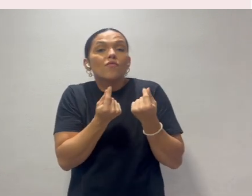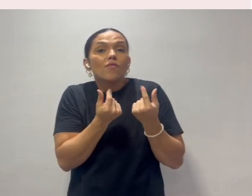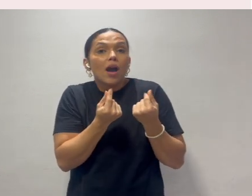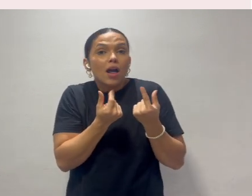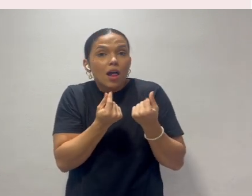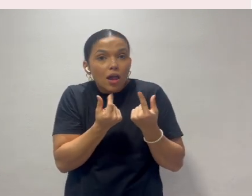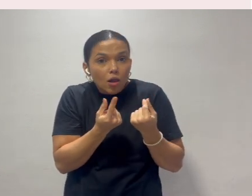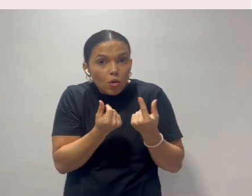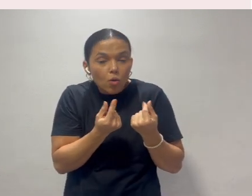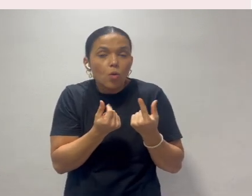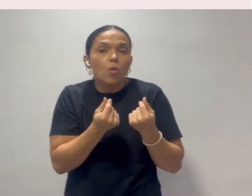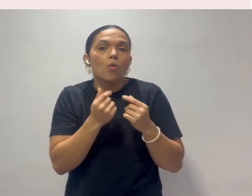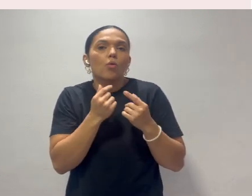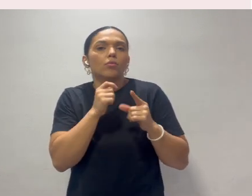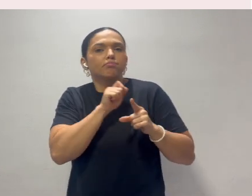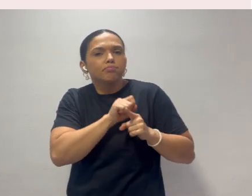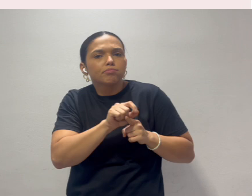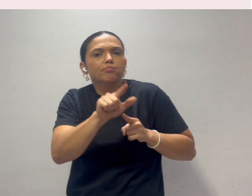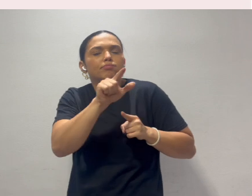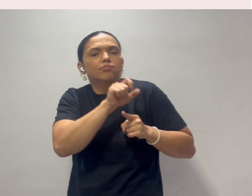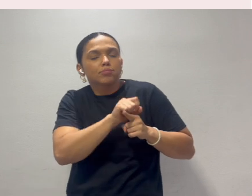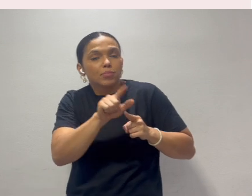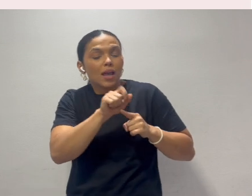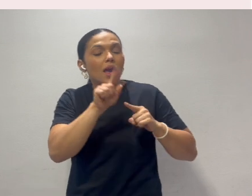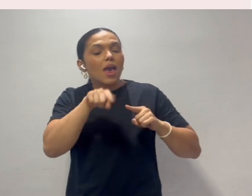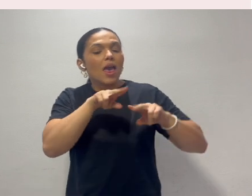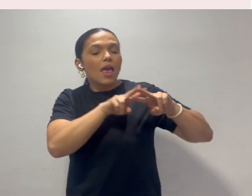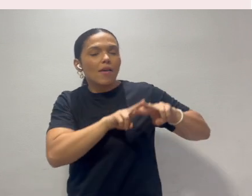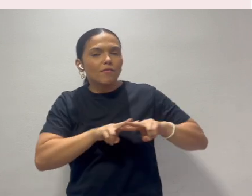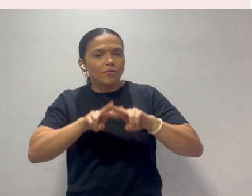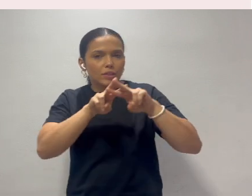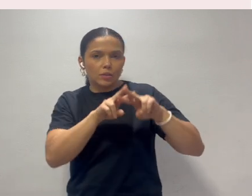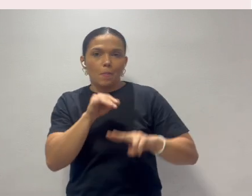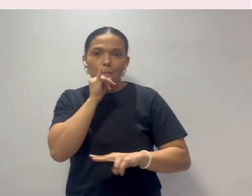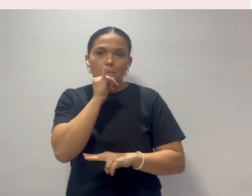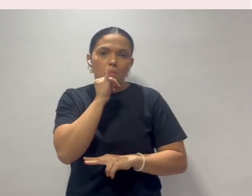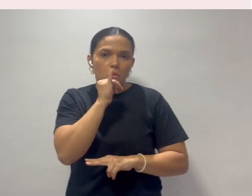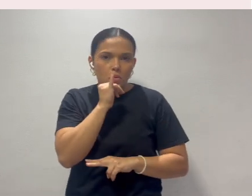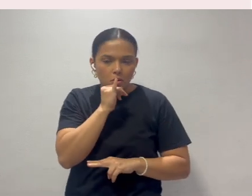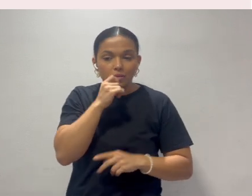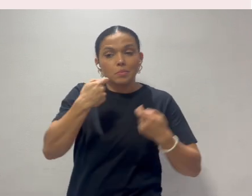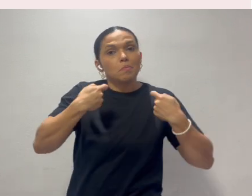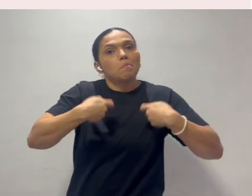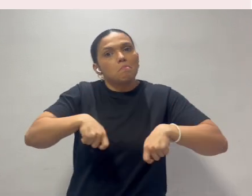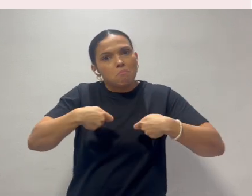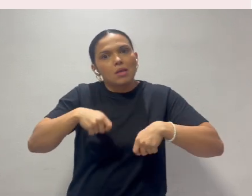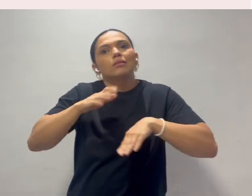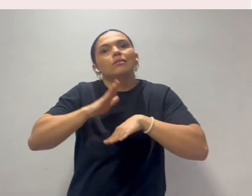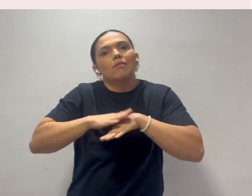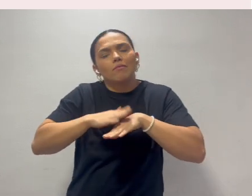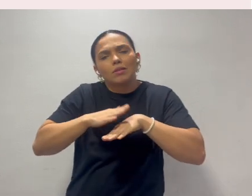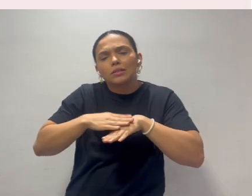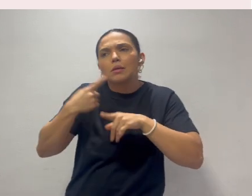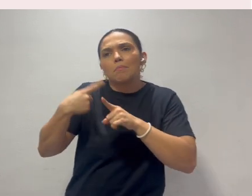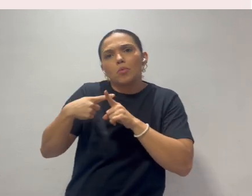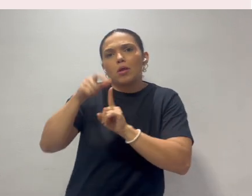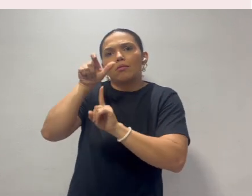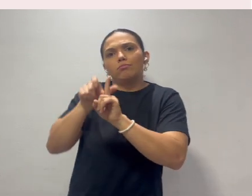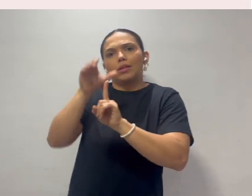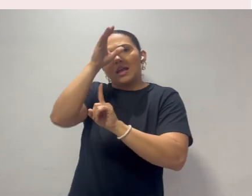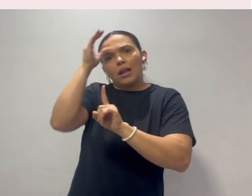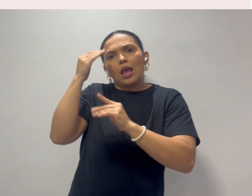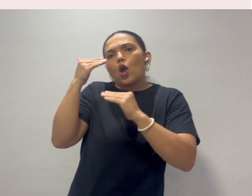de aposentadoria, aquelas revisões onde você precisa ser feito porque você não está concordando com o valor,